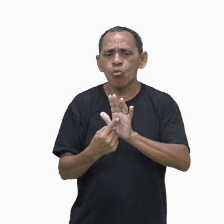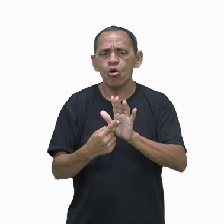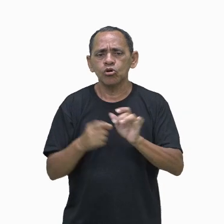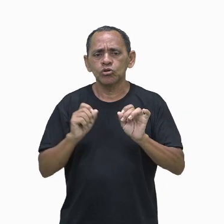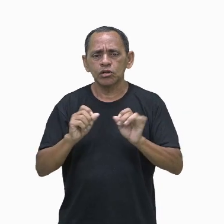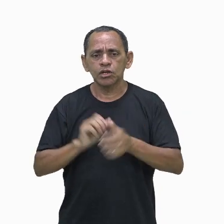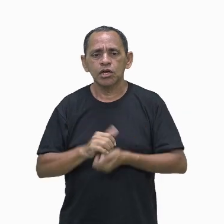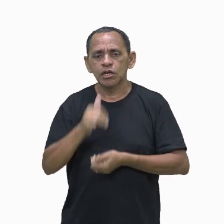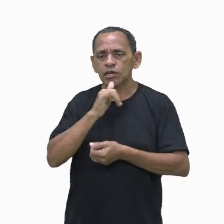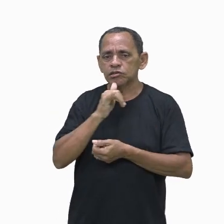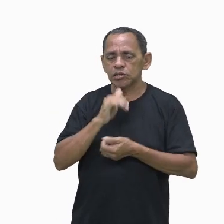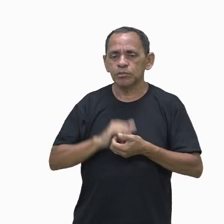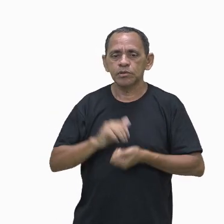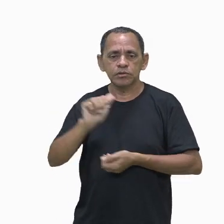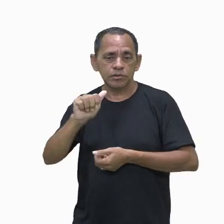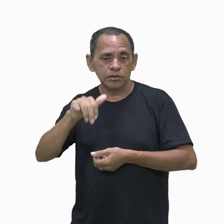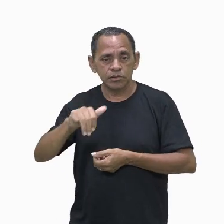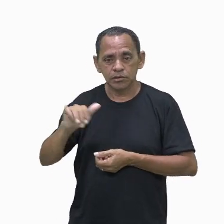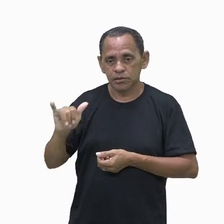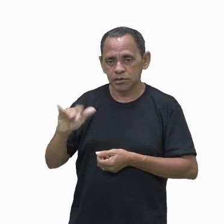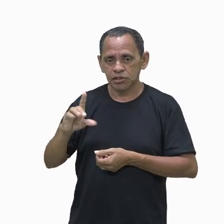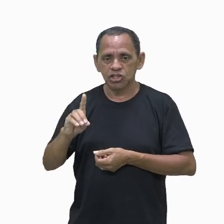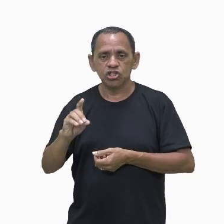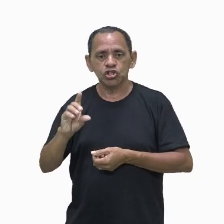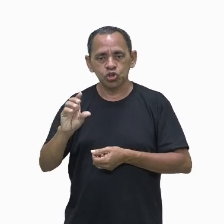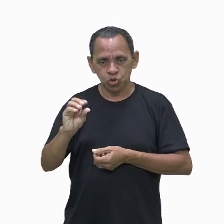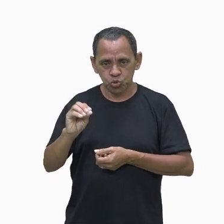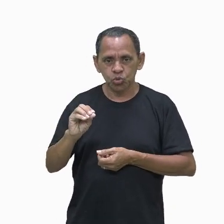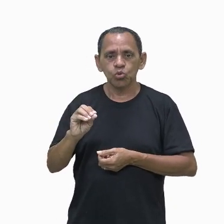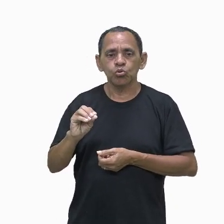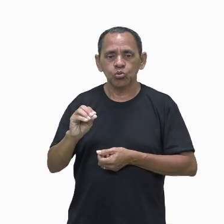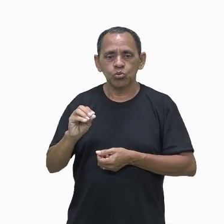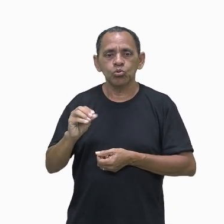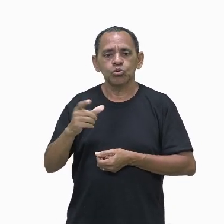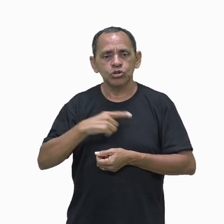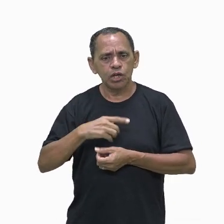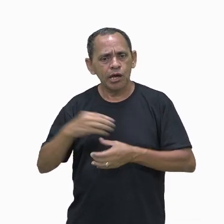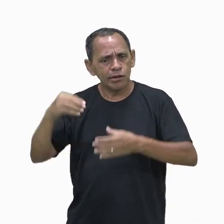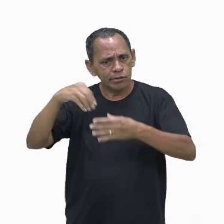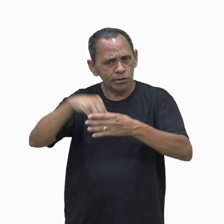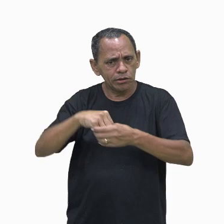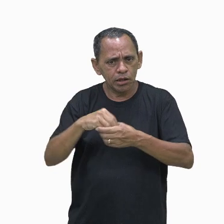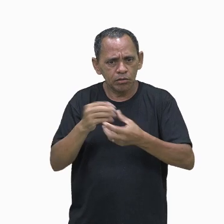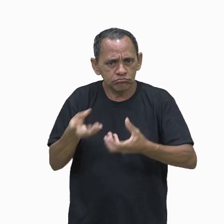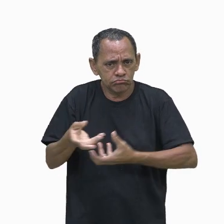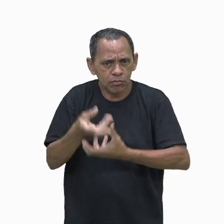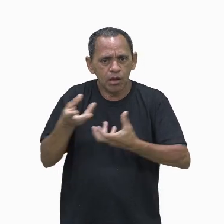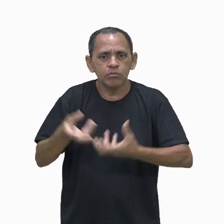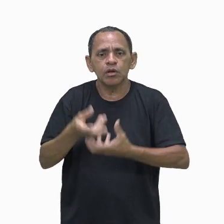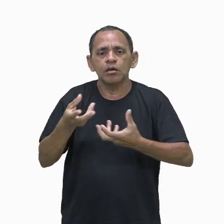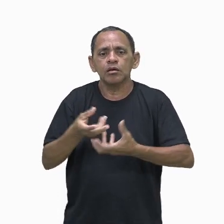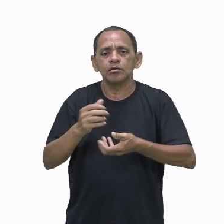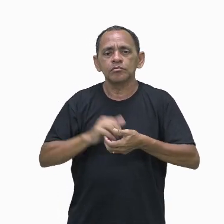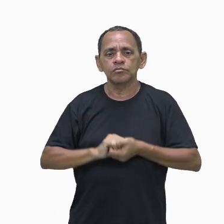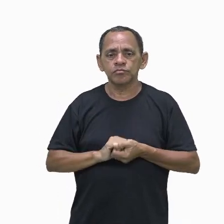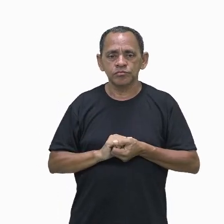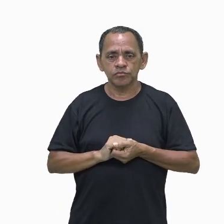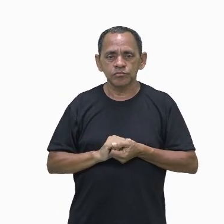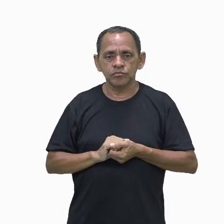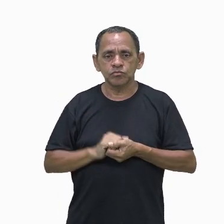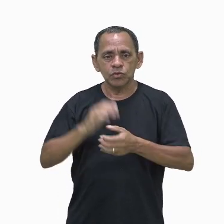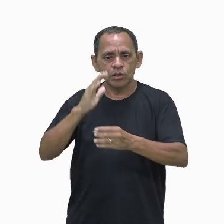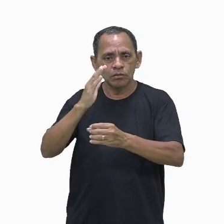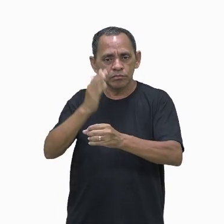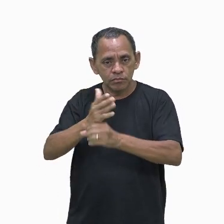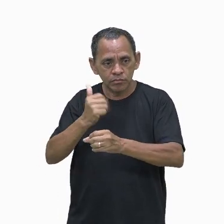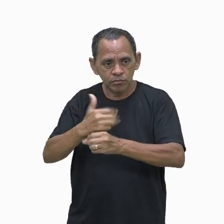exemplo desse amido, muito presente em algumas leguminosas, né, alguns legumes, como a batata.